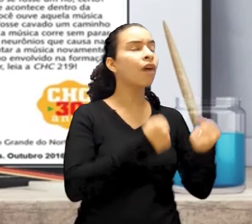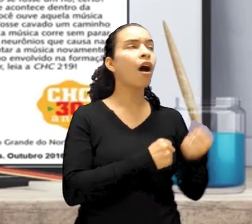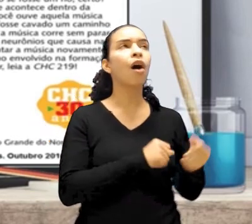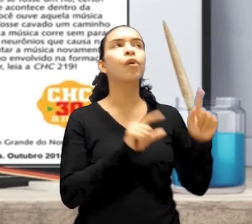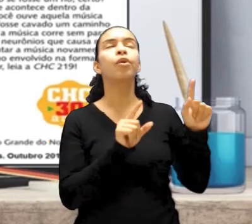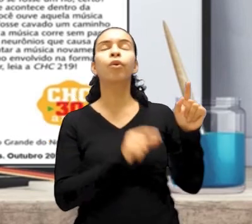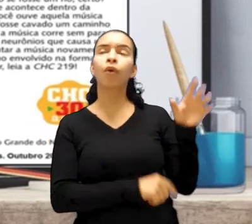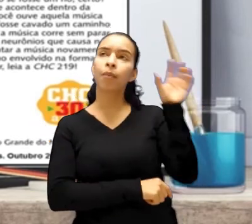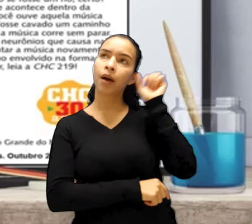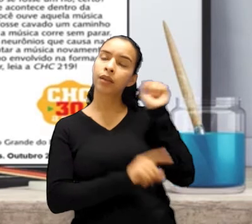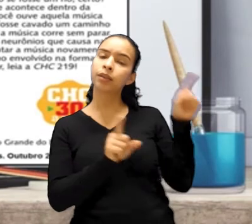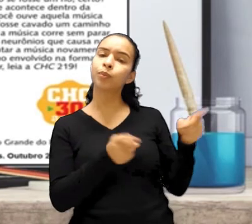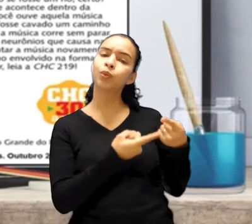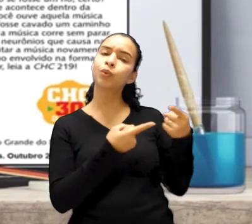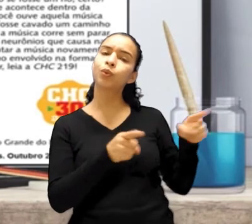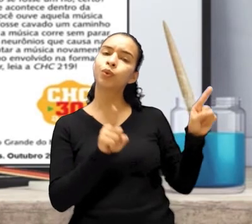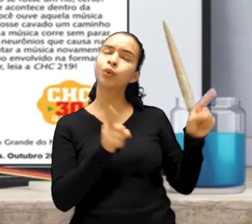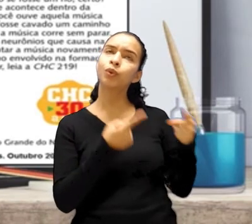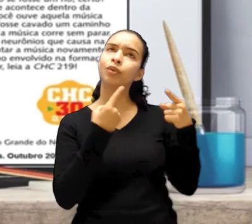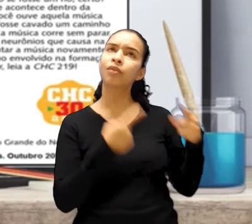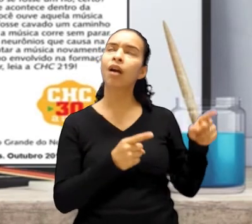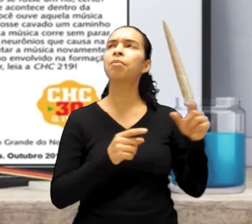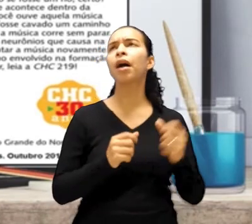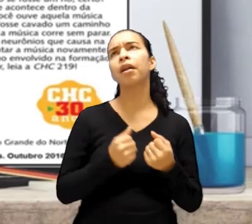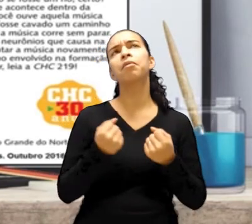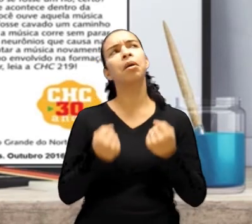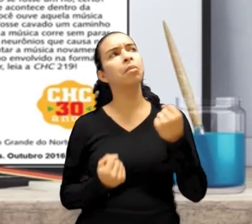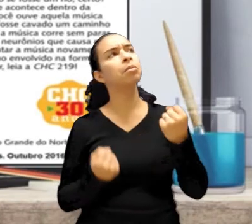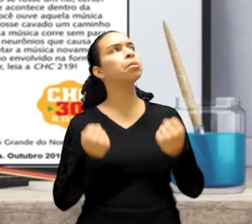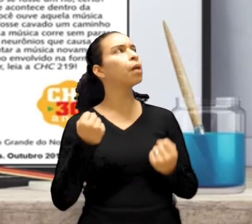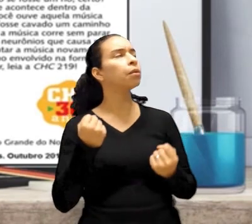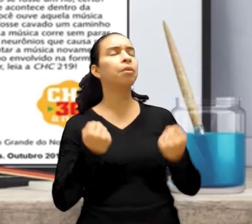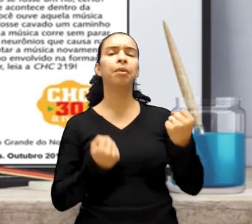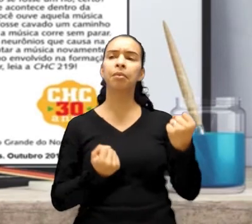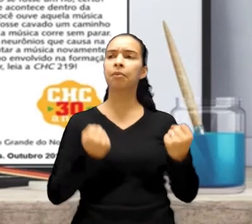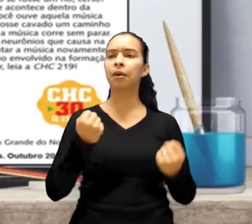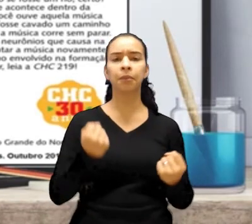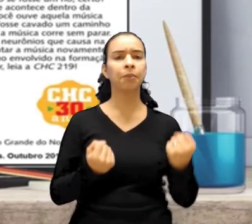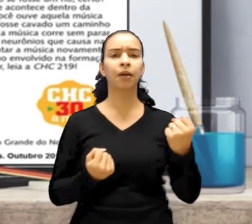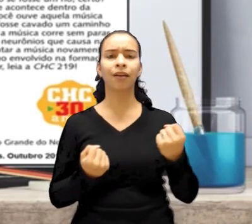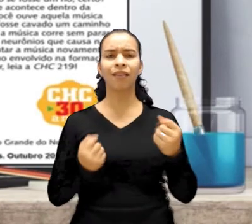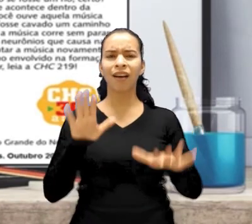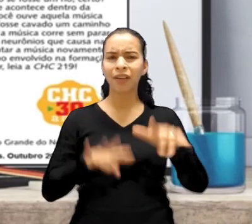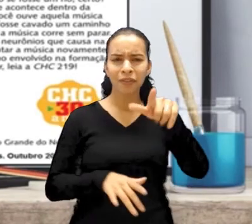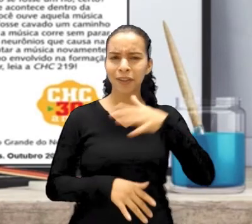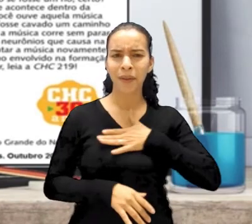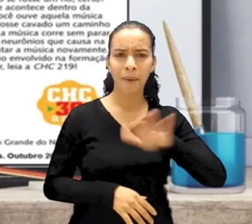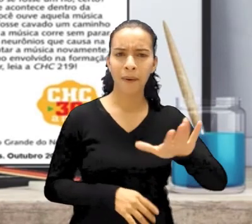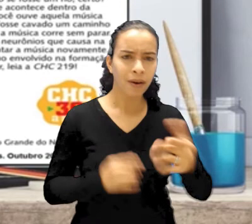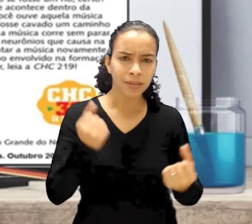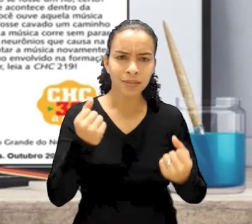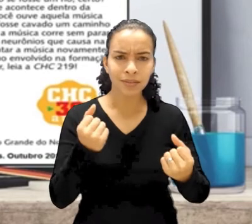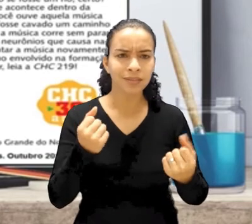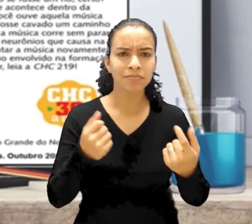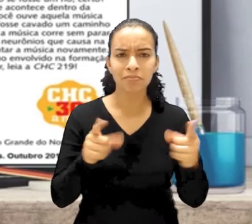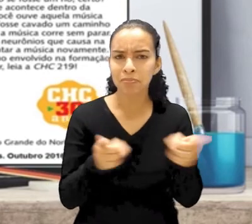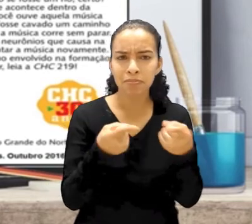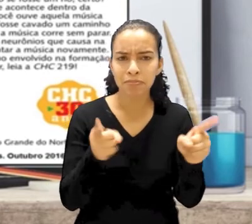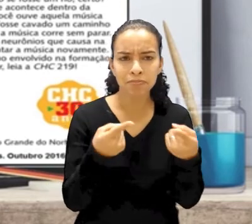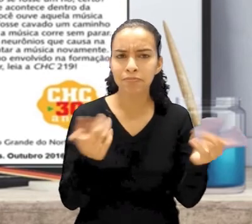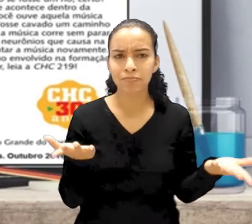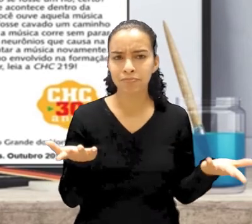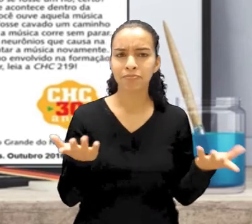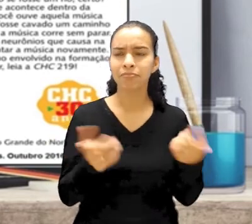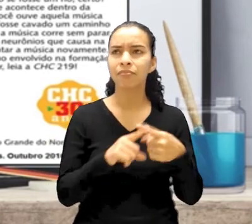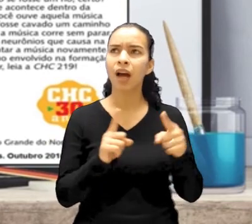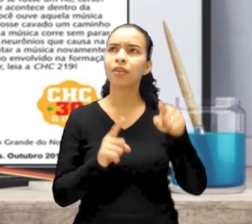carro, começa a tocar a música, você começa a cantar e de repente você diz, mas eu nem gosto dessa música, né? Ou você está em casa, às vezes está fazendo uma atividade,